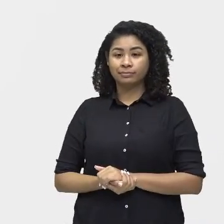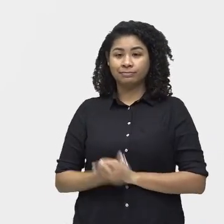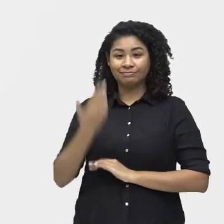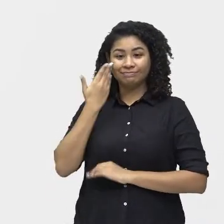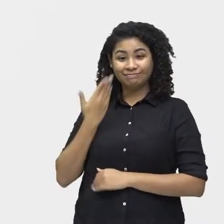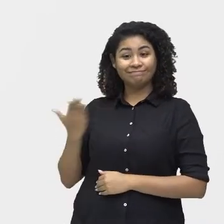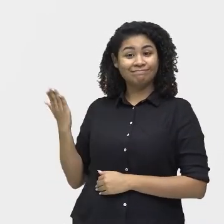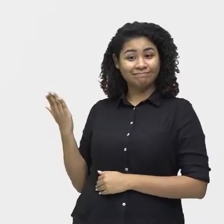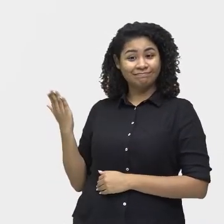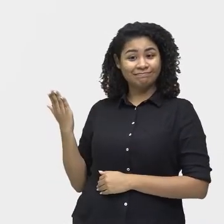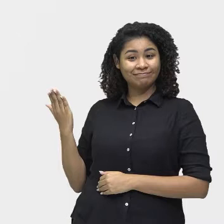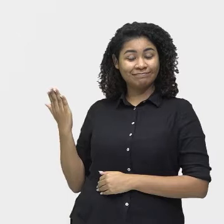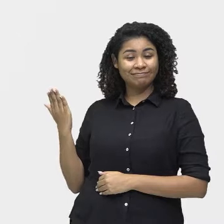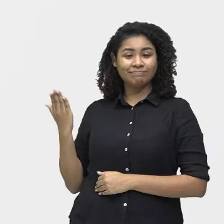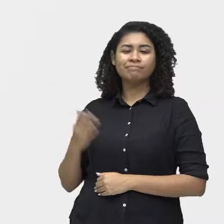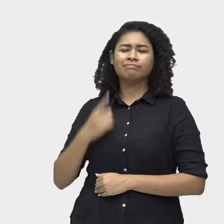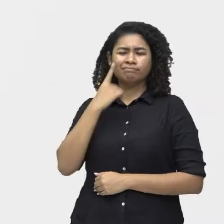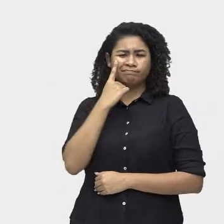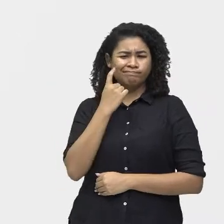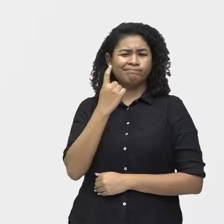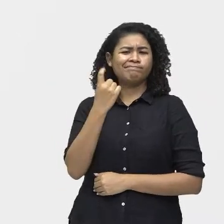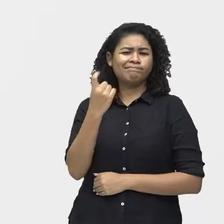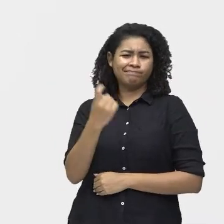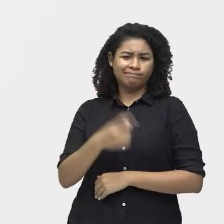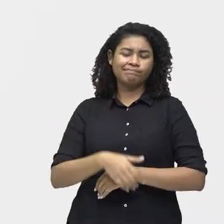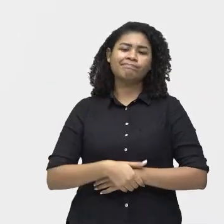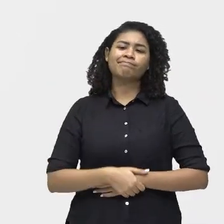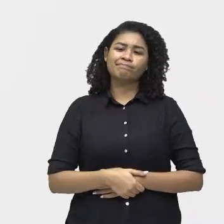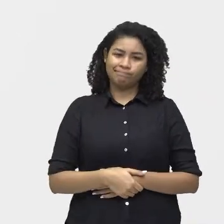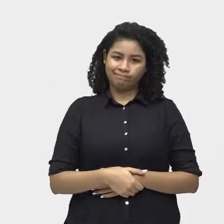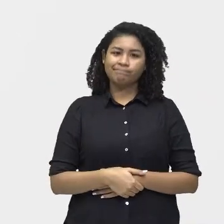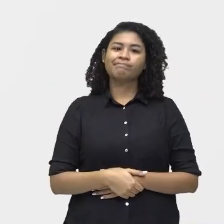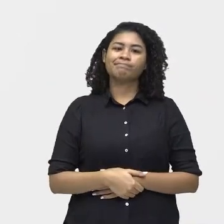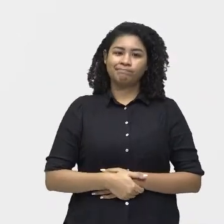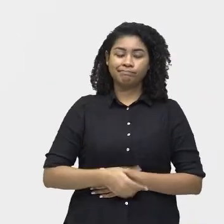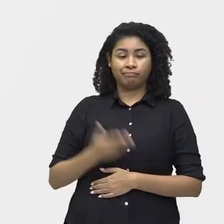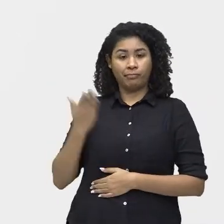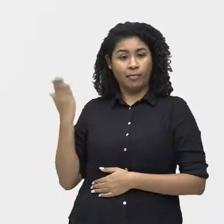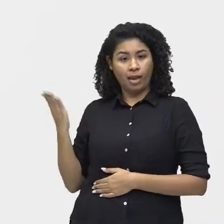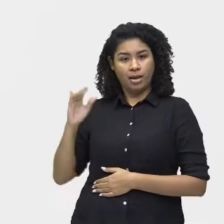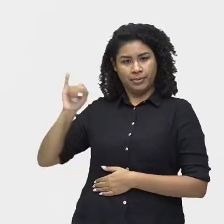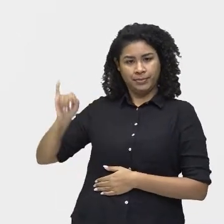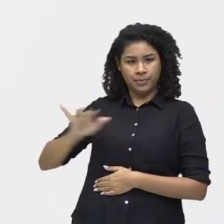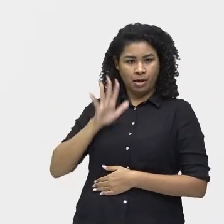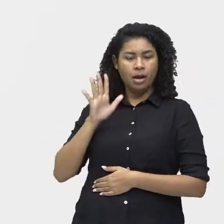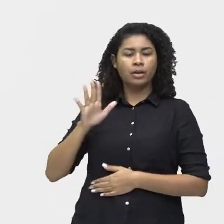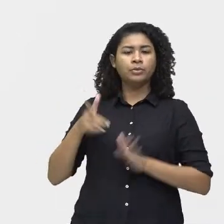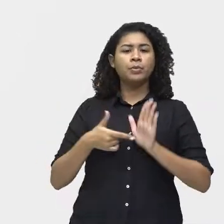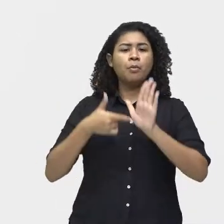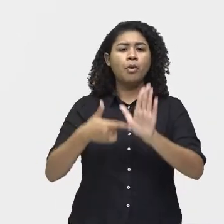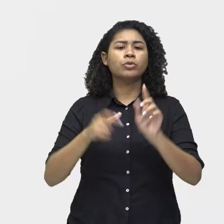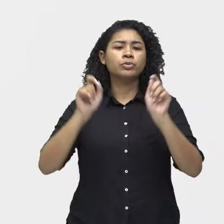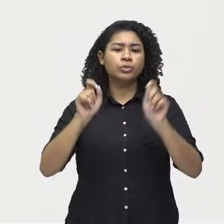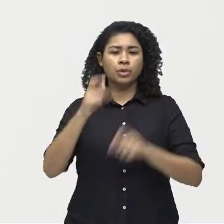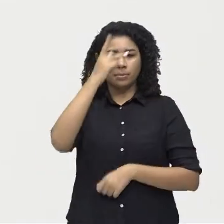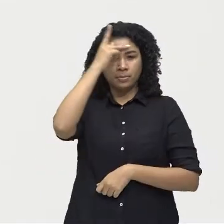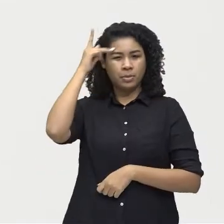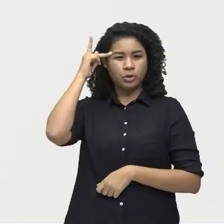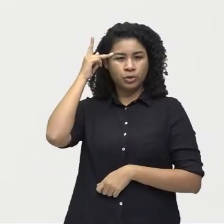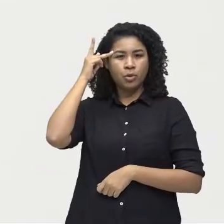Olha essa imagem, muito interessante, né, professor? Essa ilustração, ela coloca um membro do terceiro